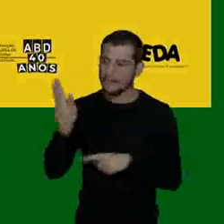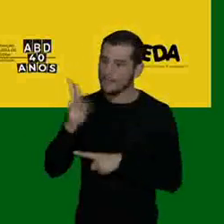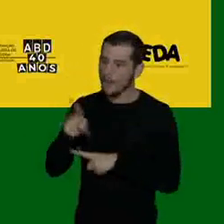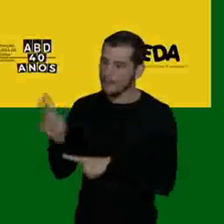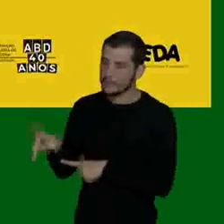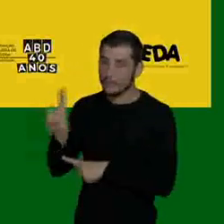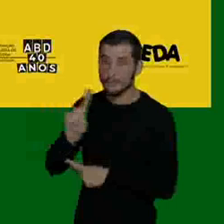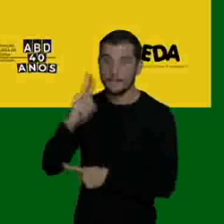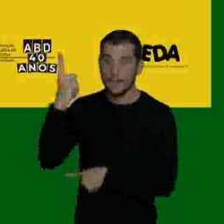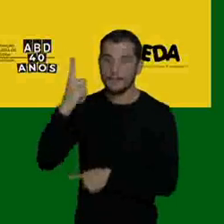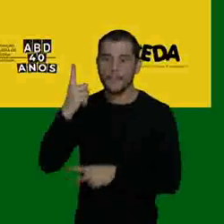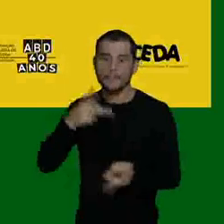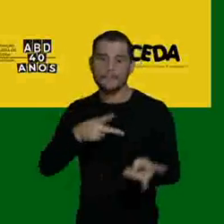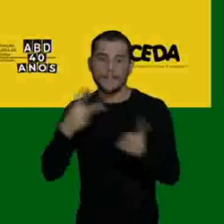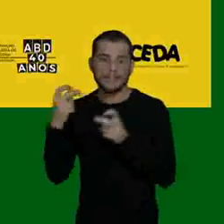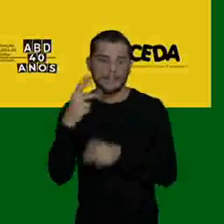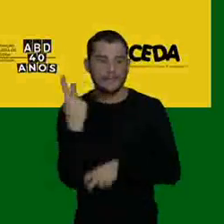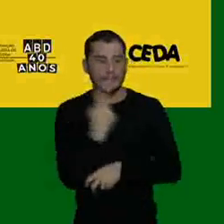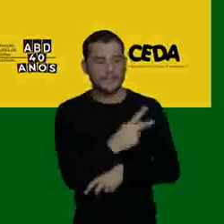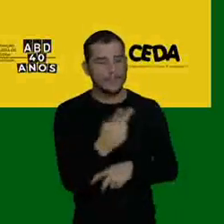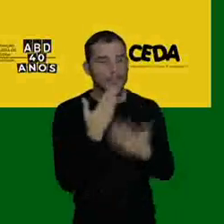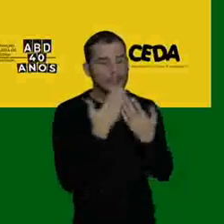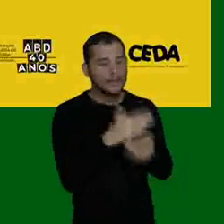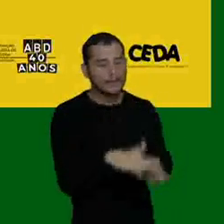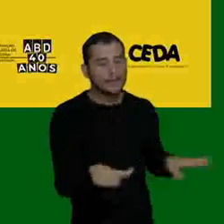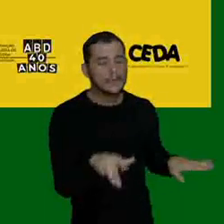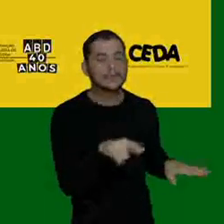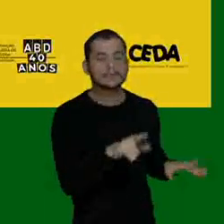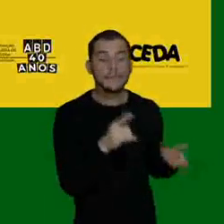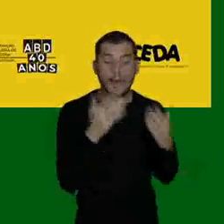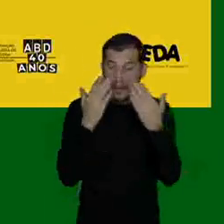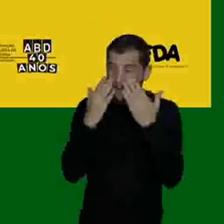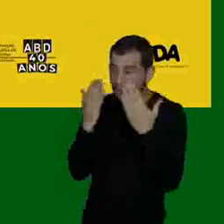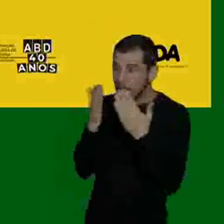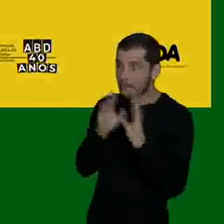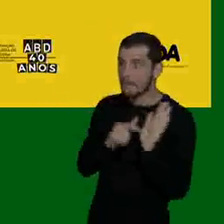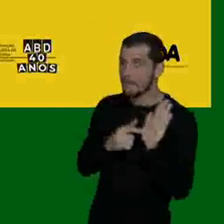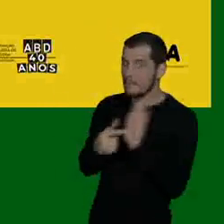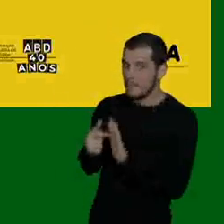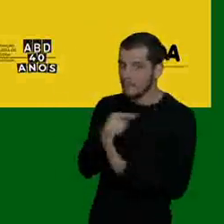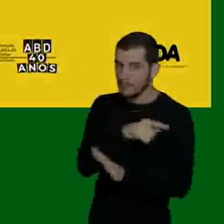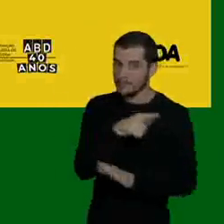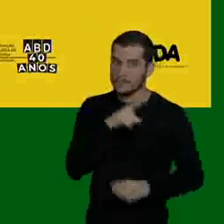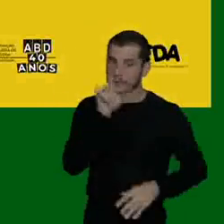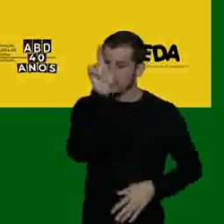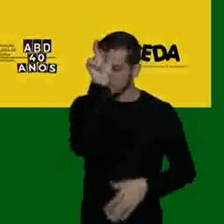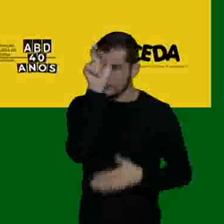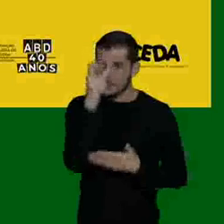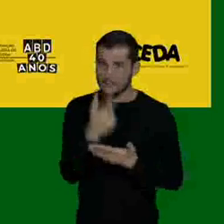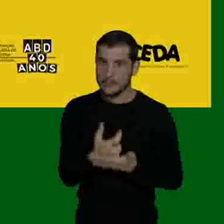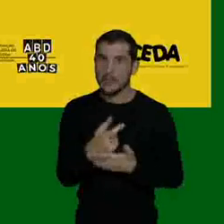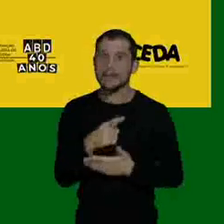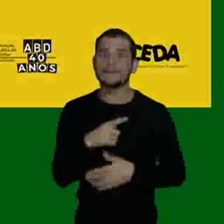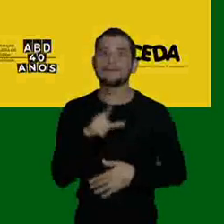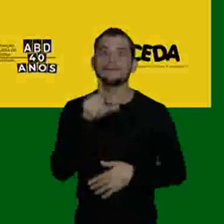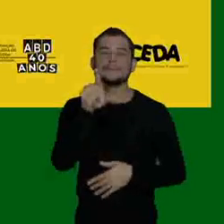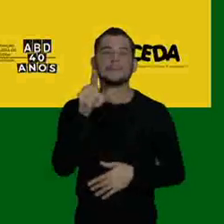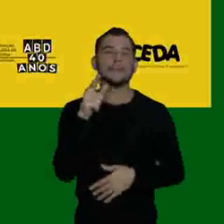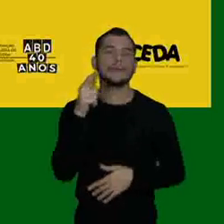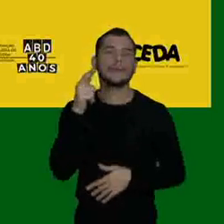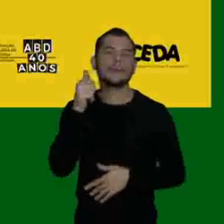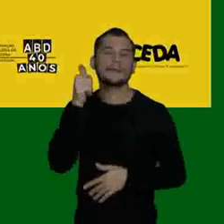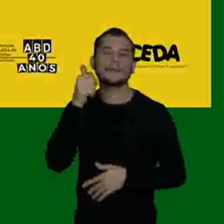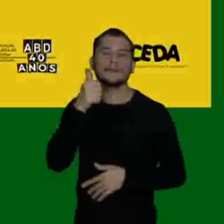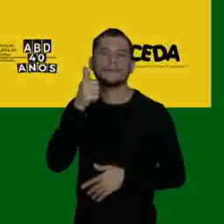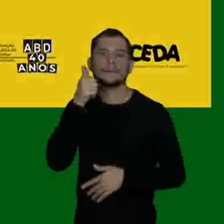dessa criança Então essa é uma garotinha de 5 anos que o irmão o pai é disléxico Severo o irmão é